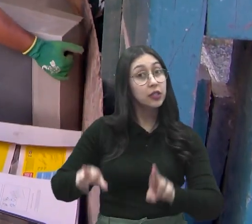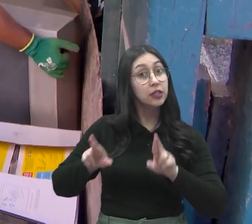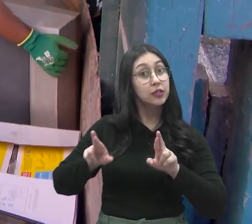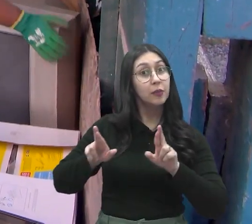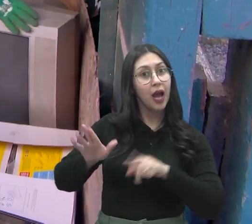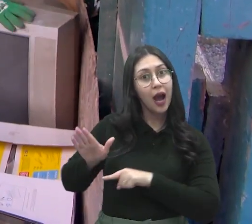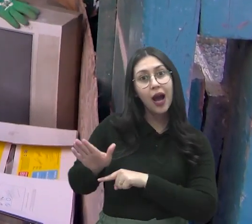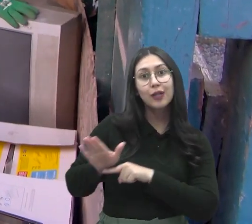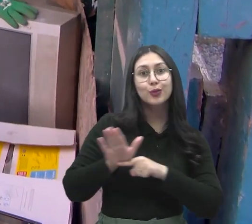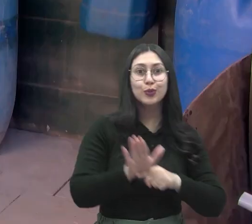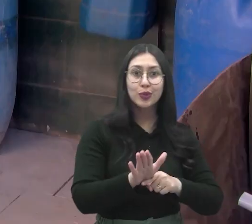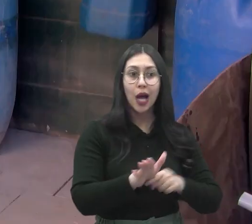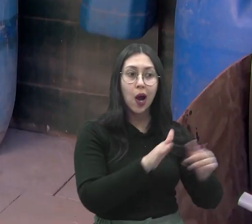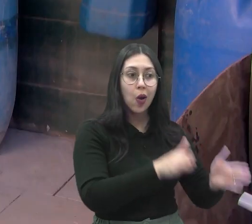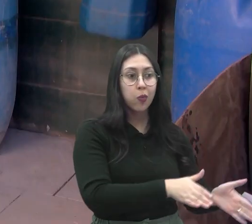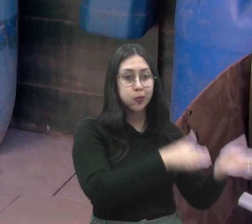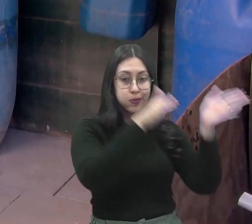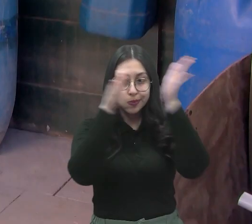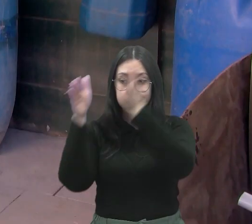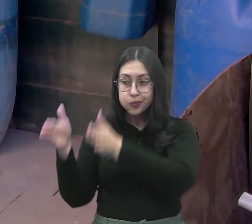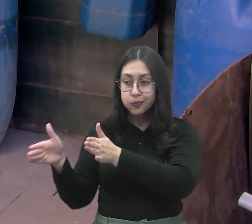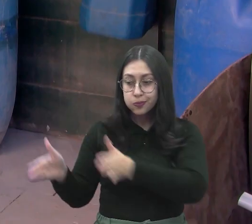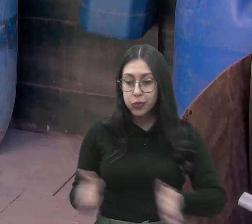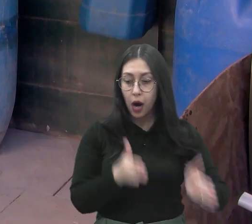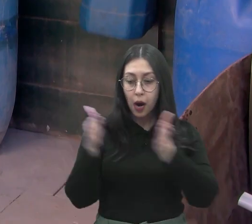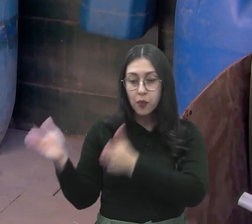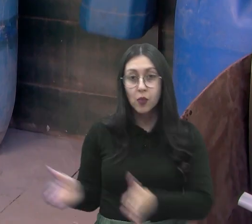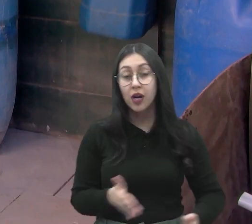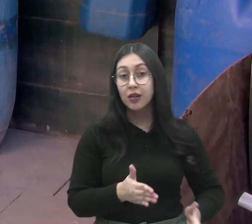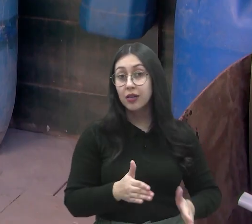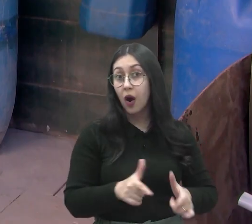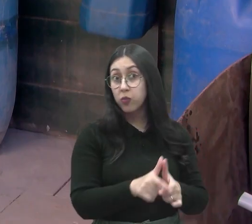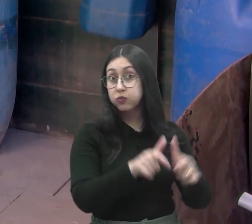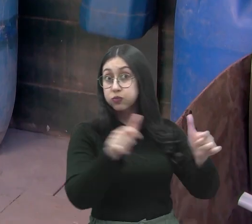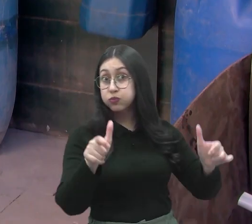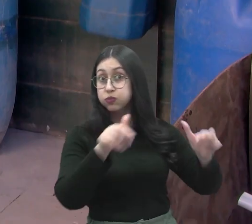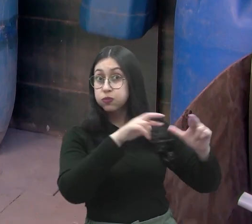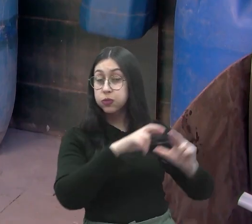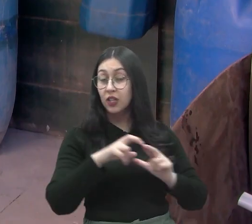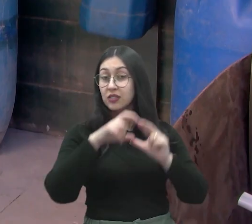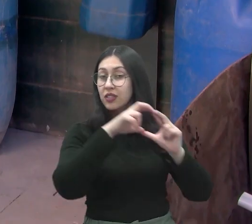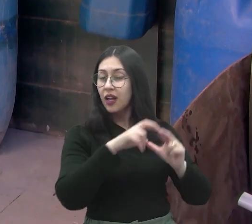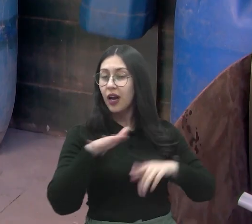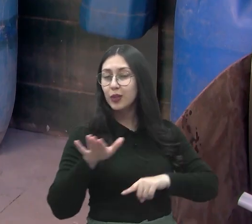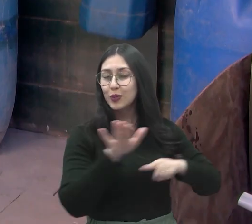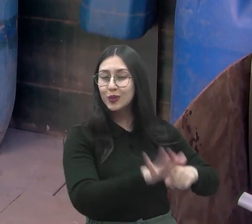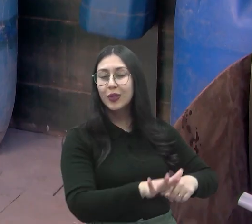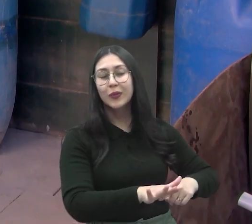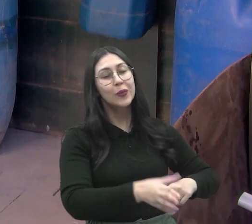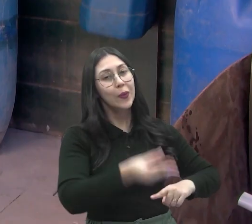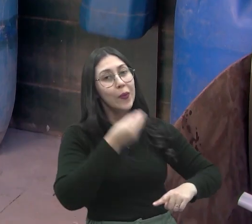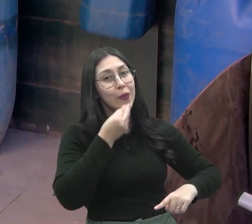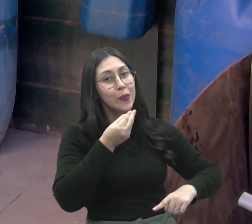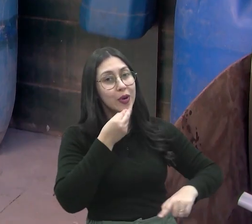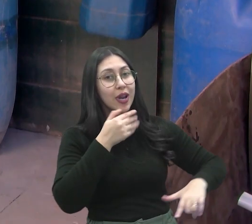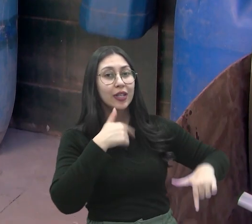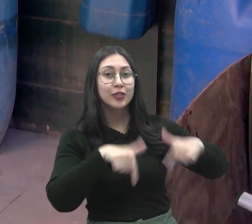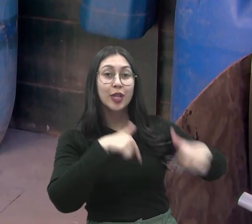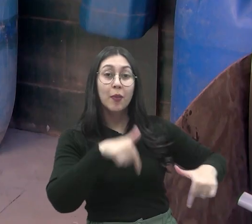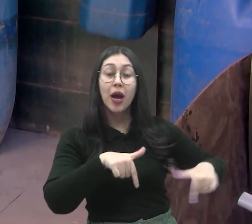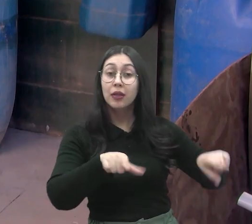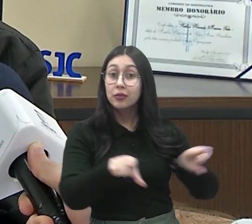a economia circular e aumentar o volume de reciclagem, gerando emprego e promovendo a